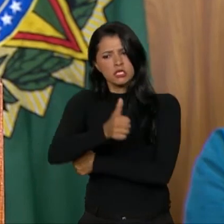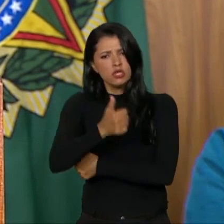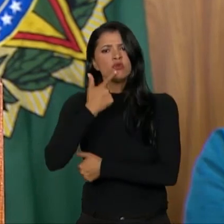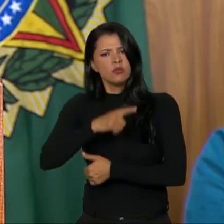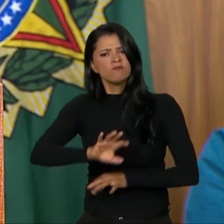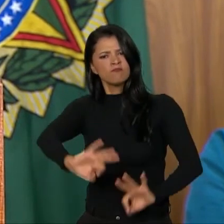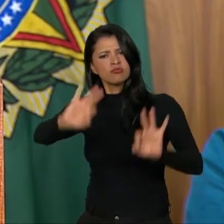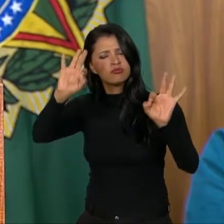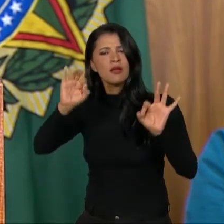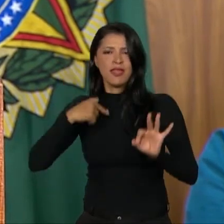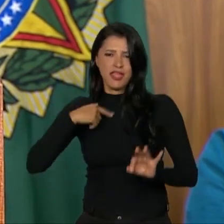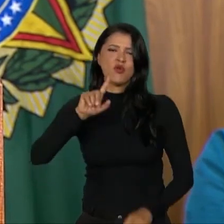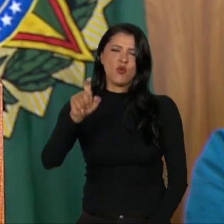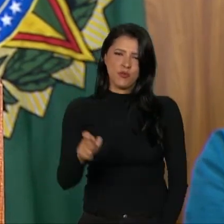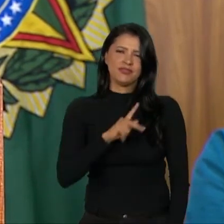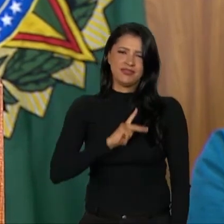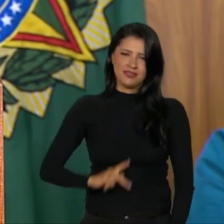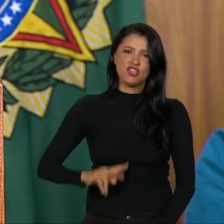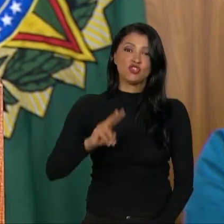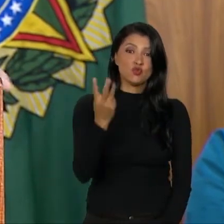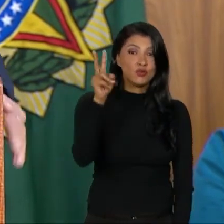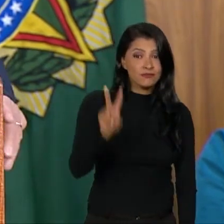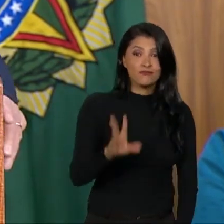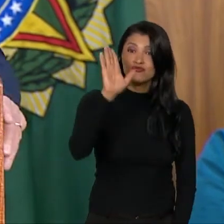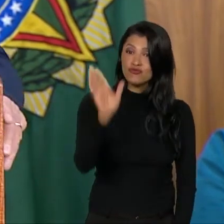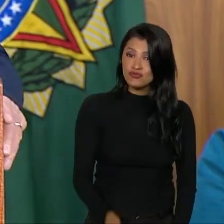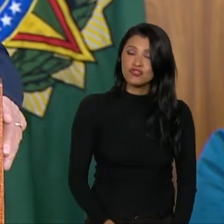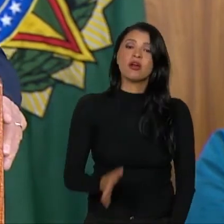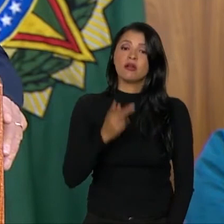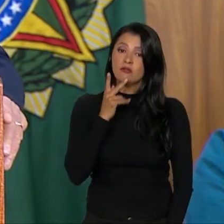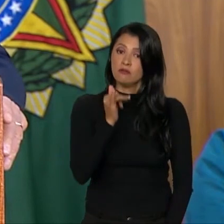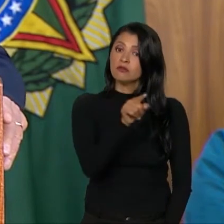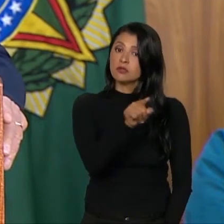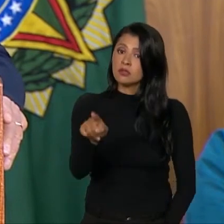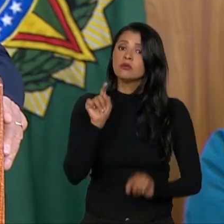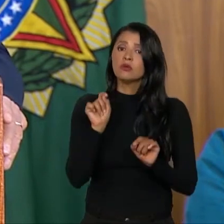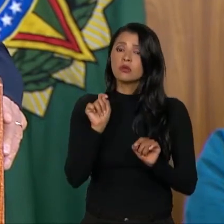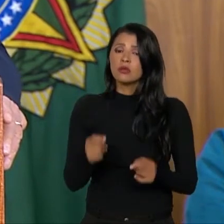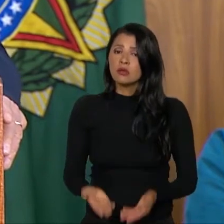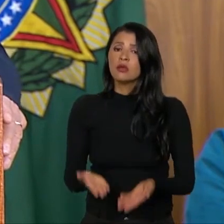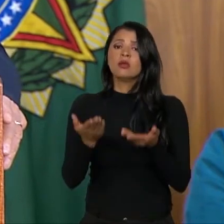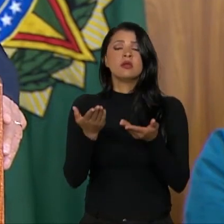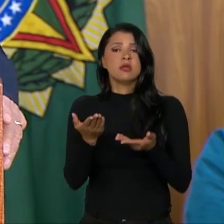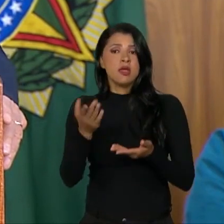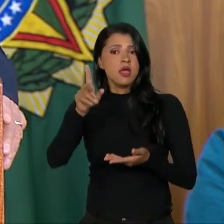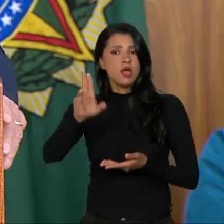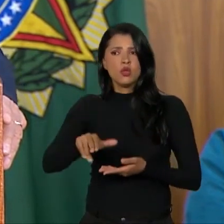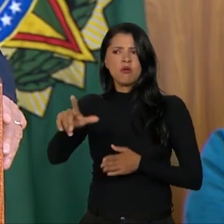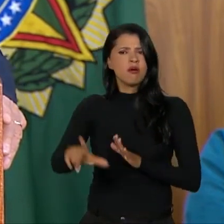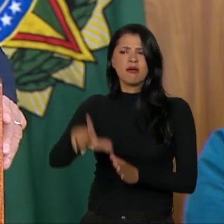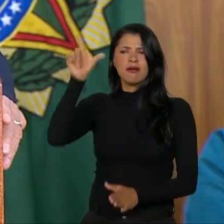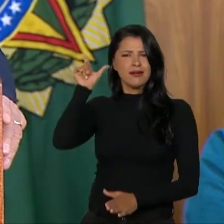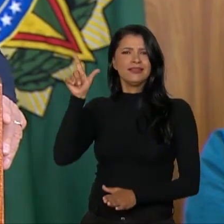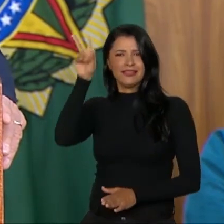credibilidade. Eu já fui presidente 2 vezes e posso dizer para vocês que nunca antes